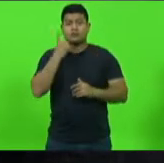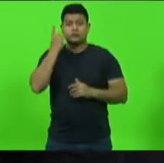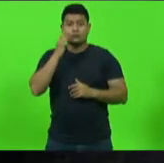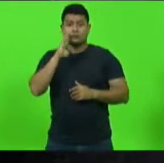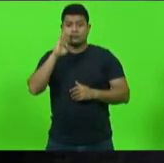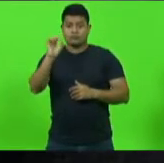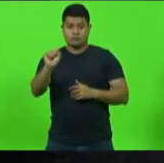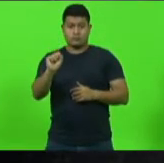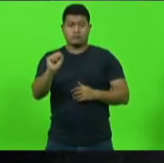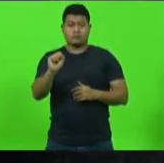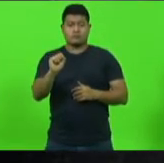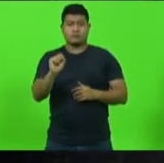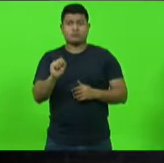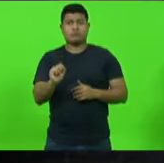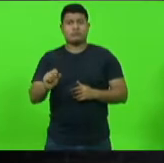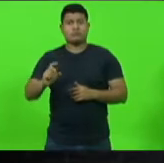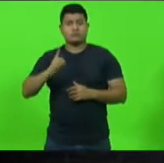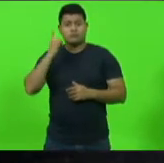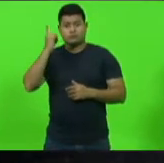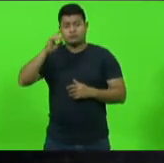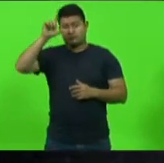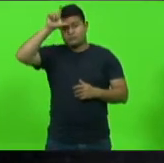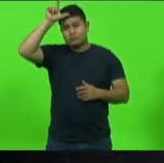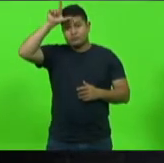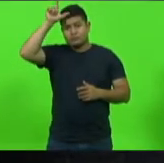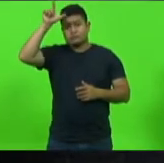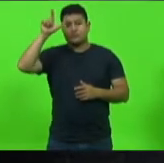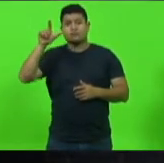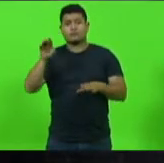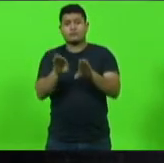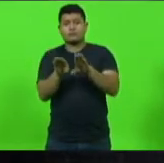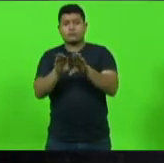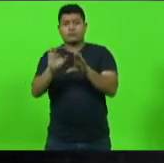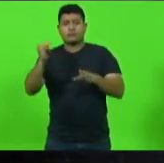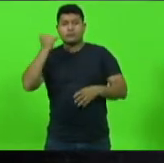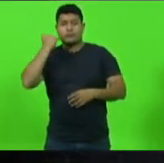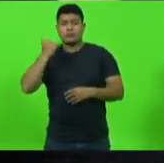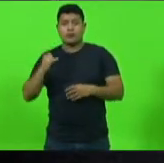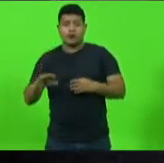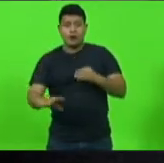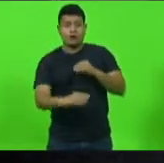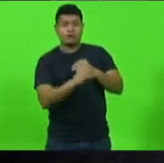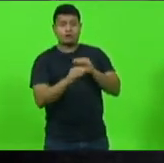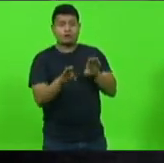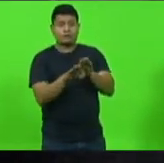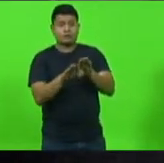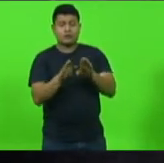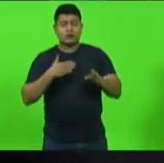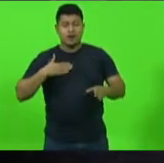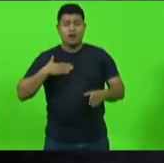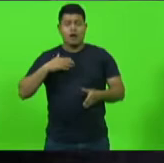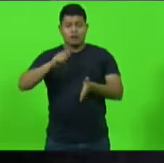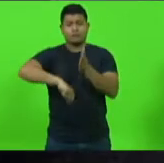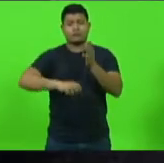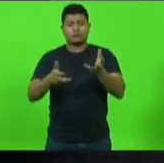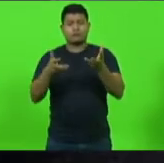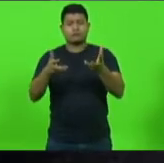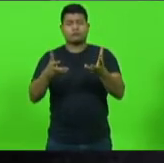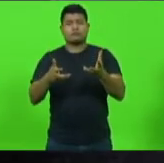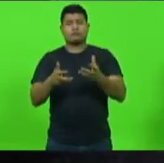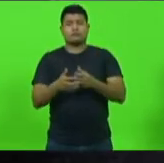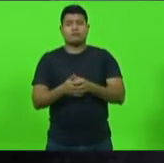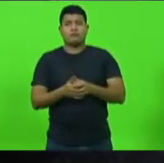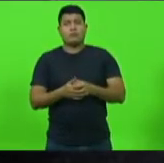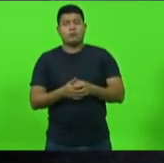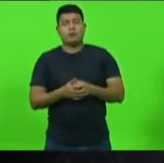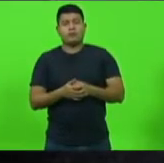Souza, do deputado Sargento Lima, do deputado Gessé Lopes, aí eu acrescento o meu nome também, se o senhor puder também colocar